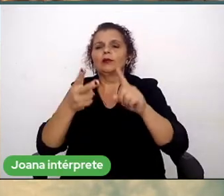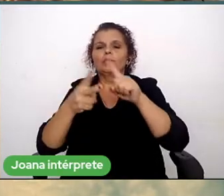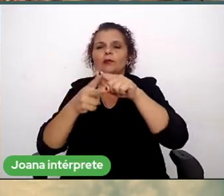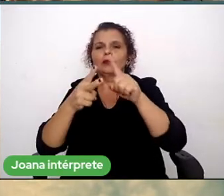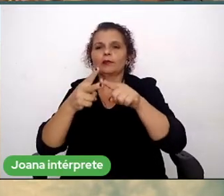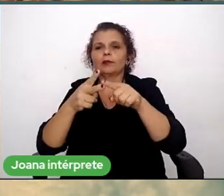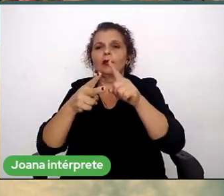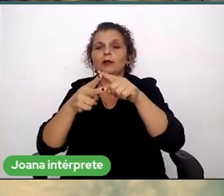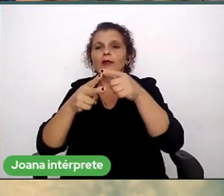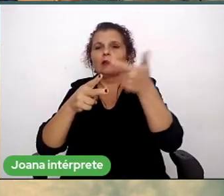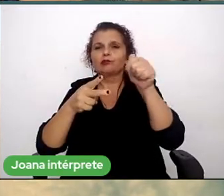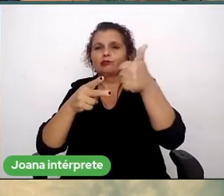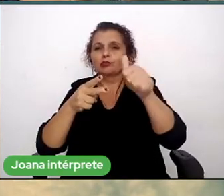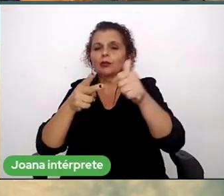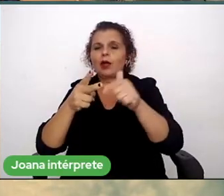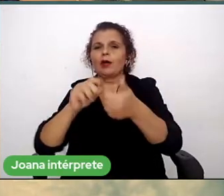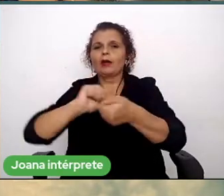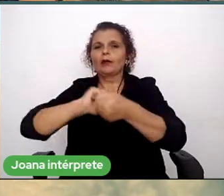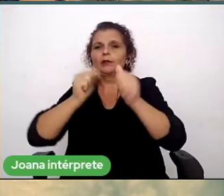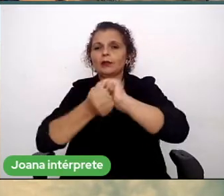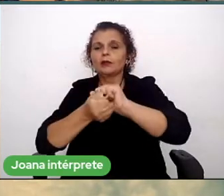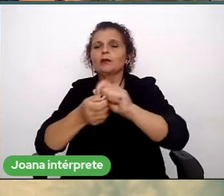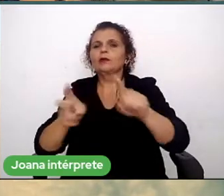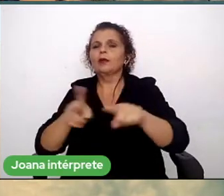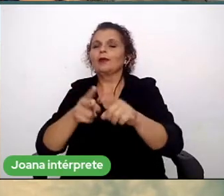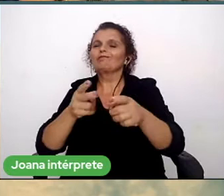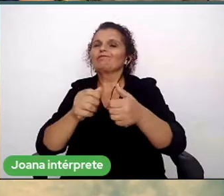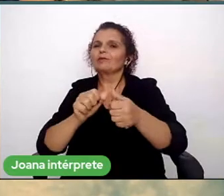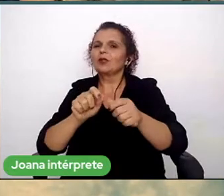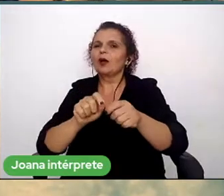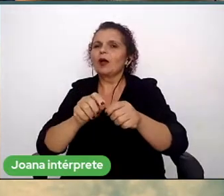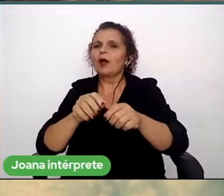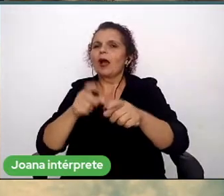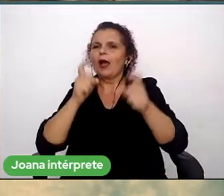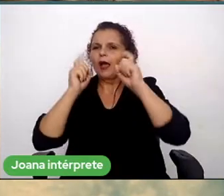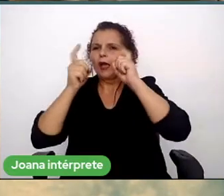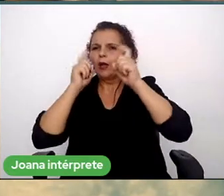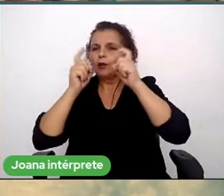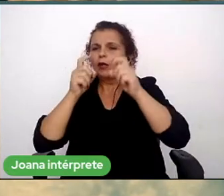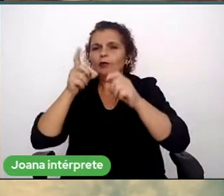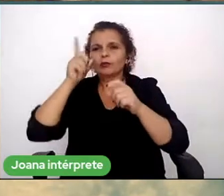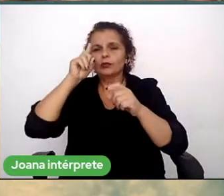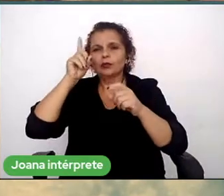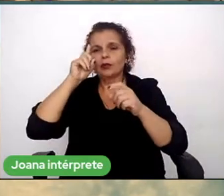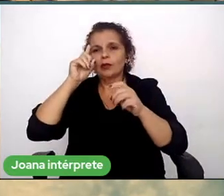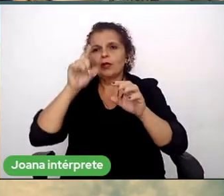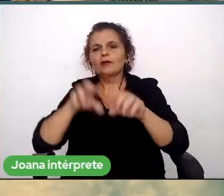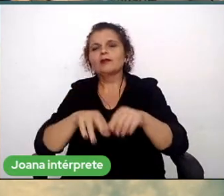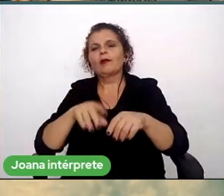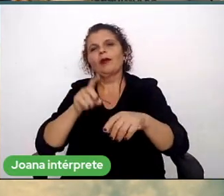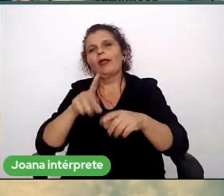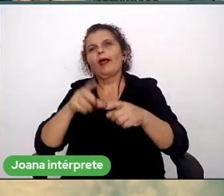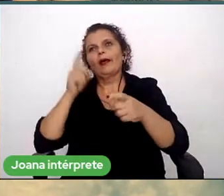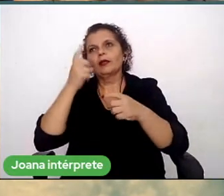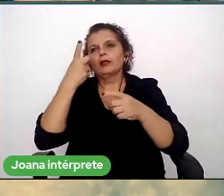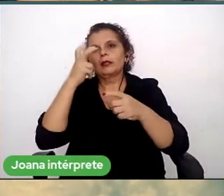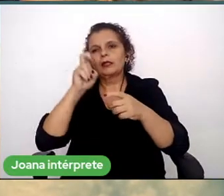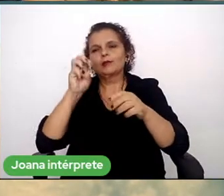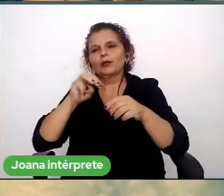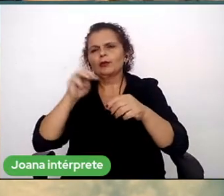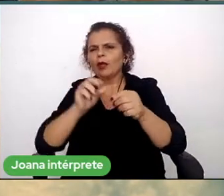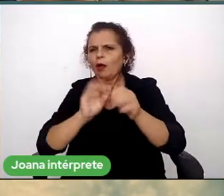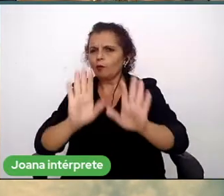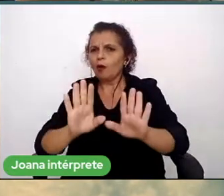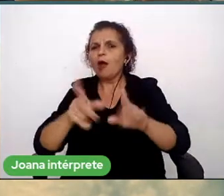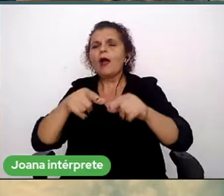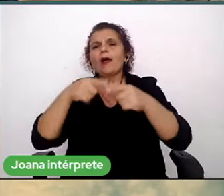inspeção e adaptação então por exemplo quando a gente estimula prática de reuniões diárias na simplesmente para ter uma reunião de status 15 minutos cada um falar o que está fazendo é